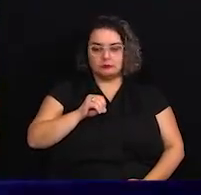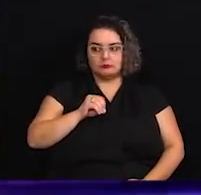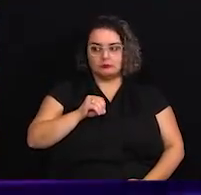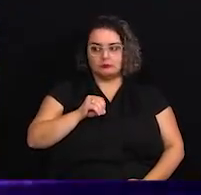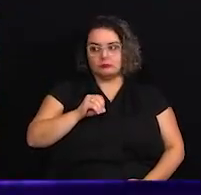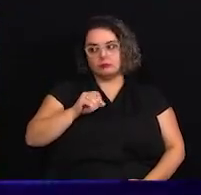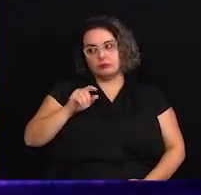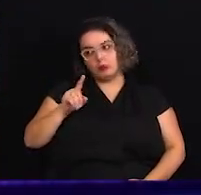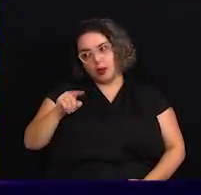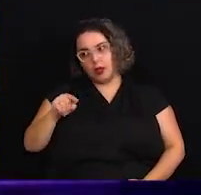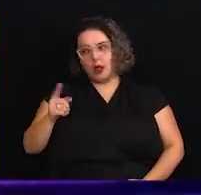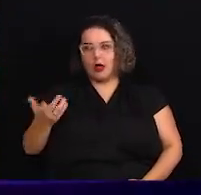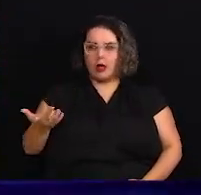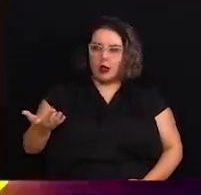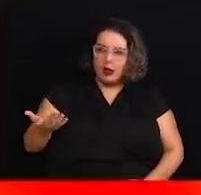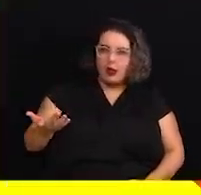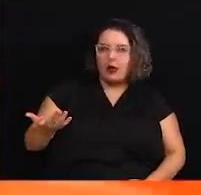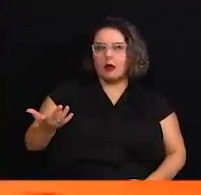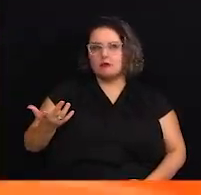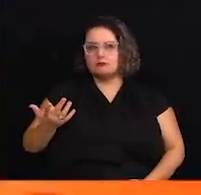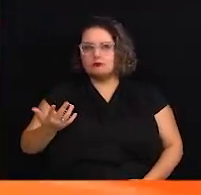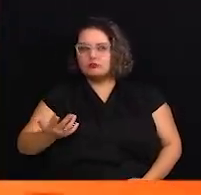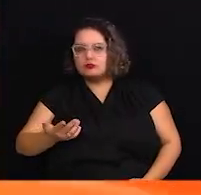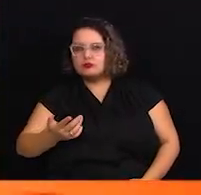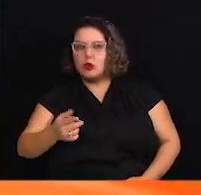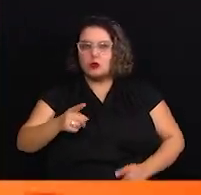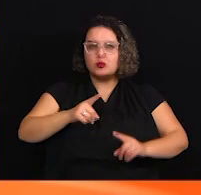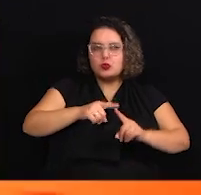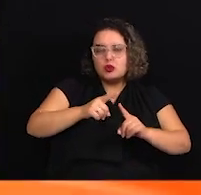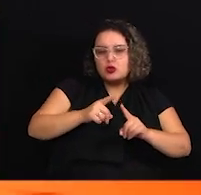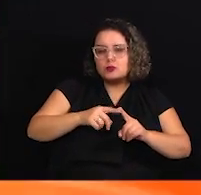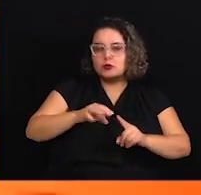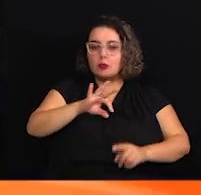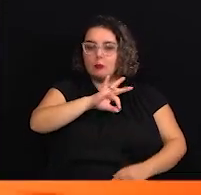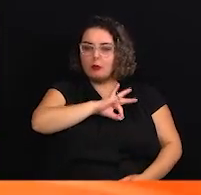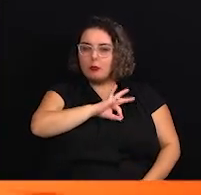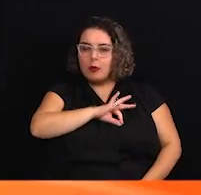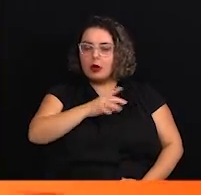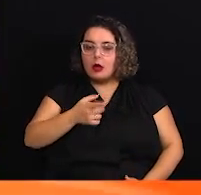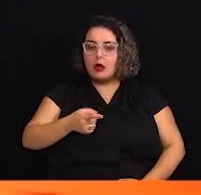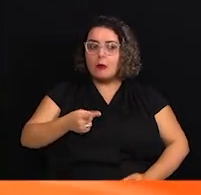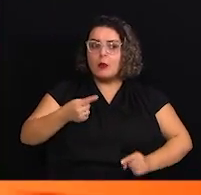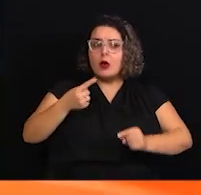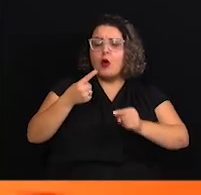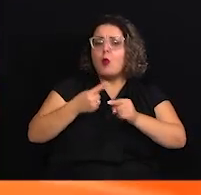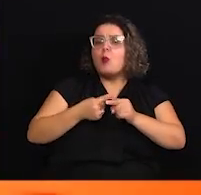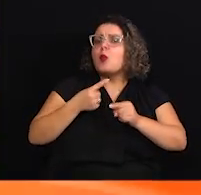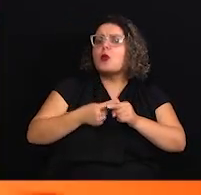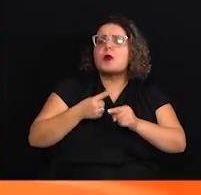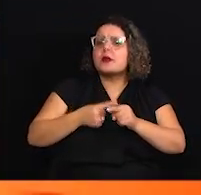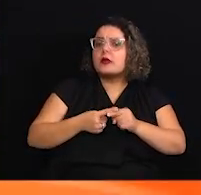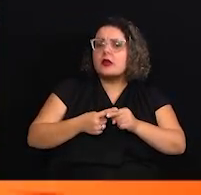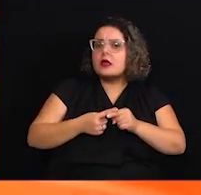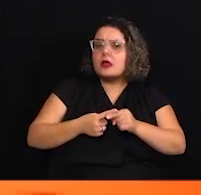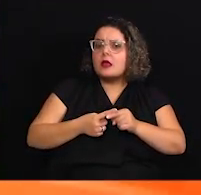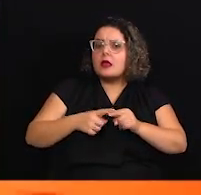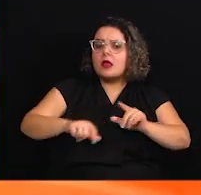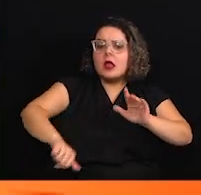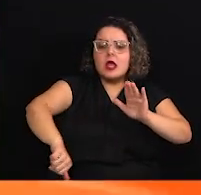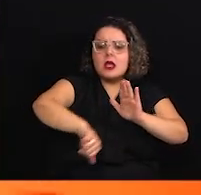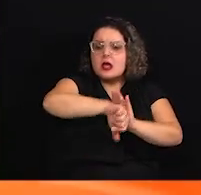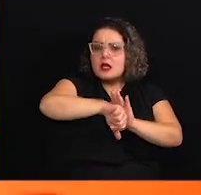thriller policial, de certa forma, sim, mas aí a questão passa a ser o porquê, os motivos que levaram a esse crime